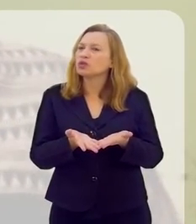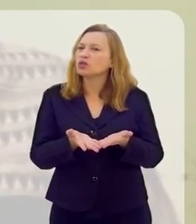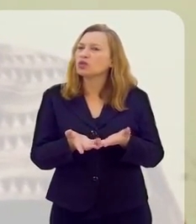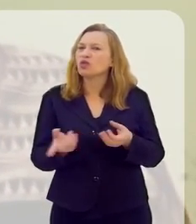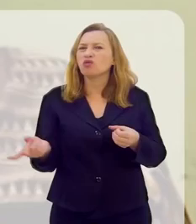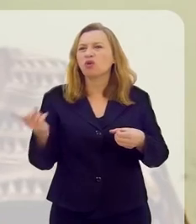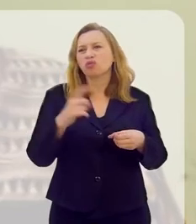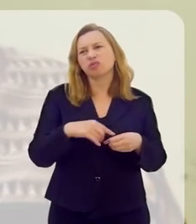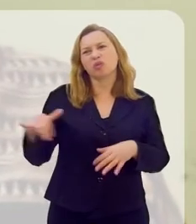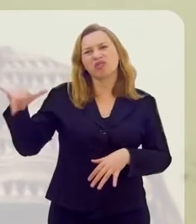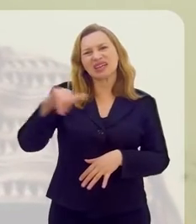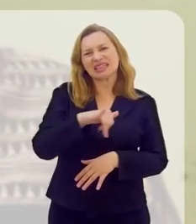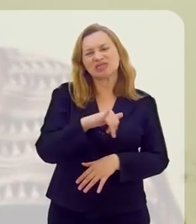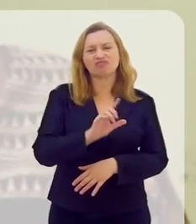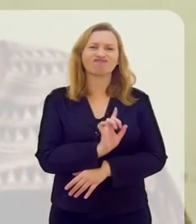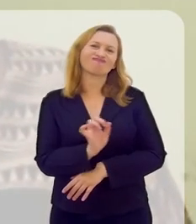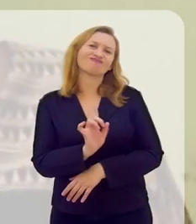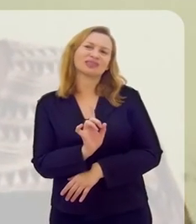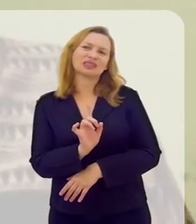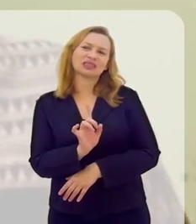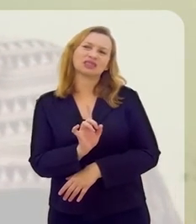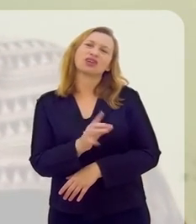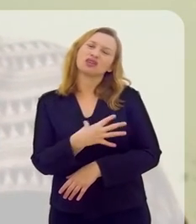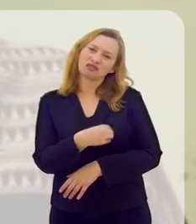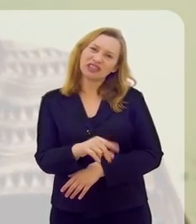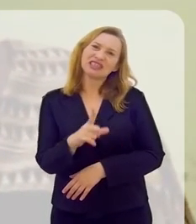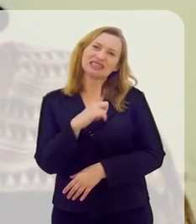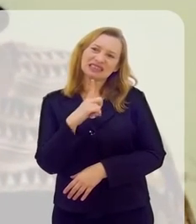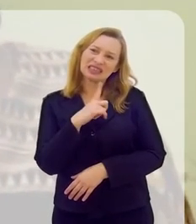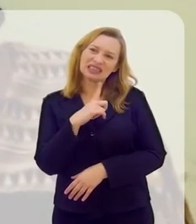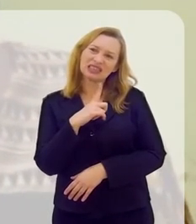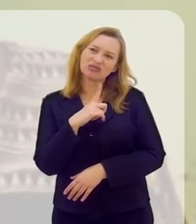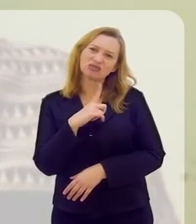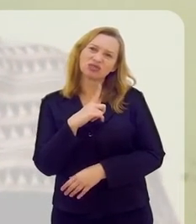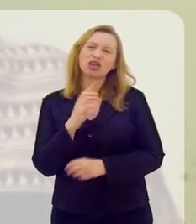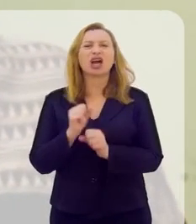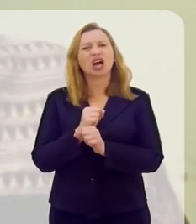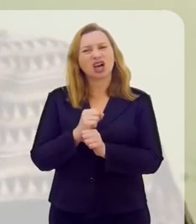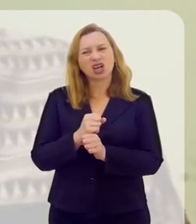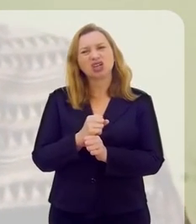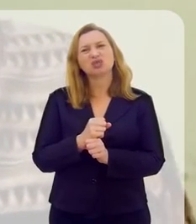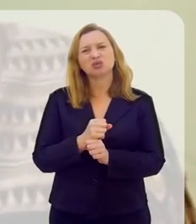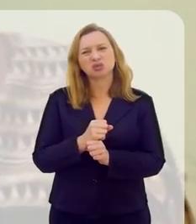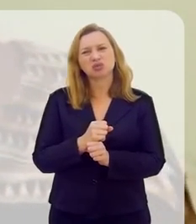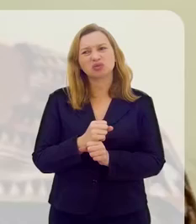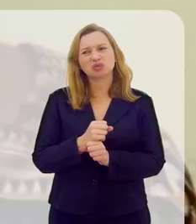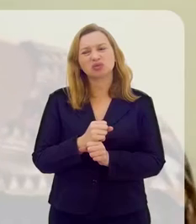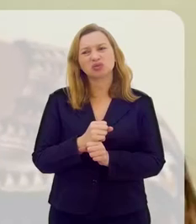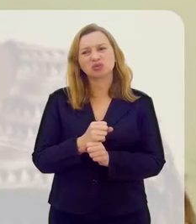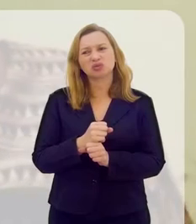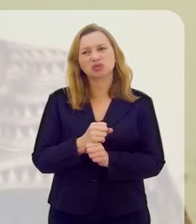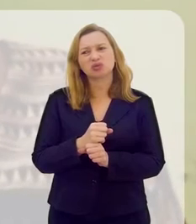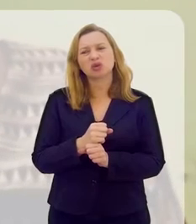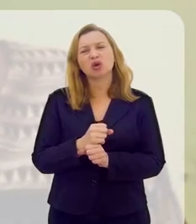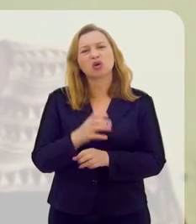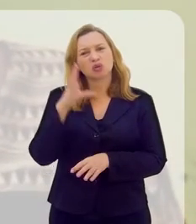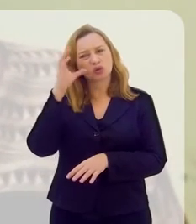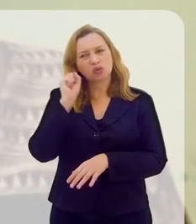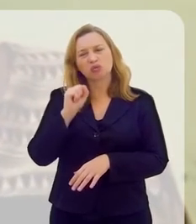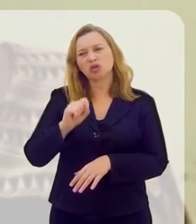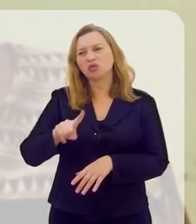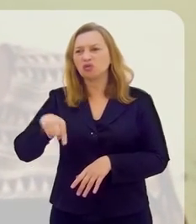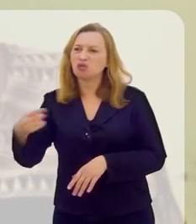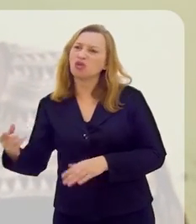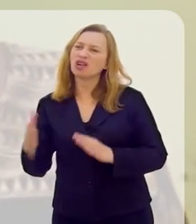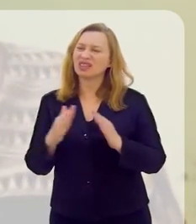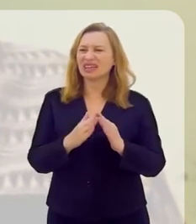para a aviação? Não, não é, porque eu tenho uma filha, eu passei muito tempo fora de casa, né, trabalhando no